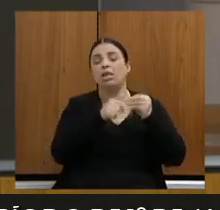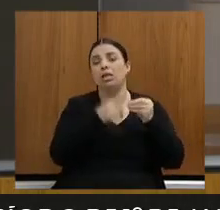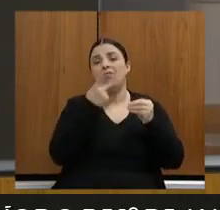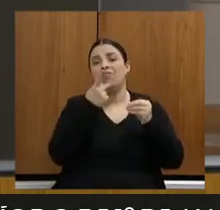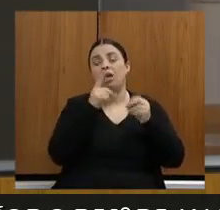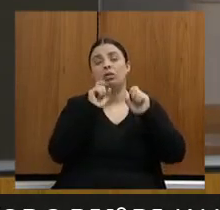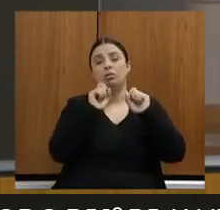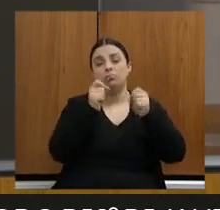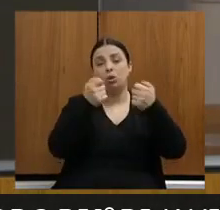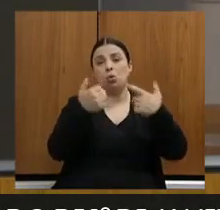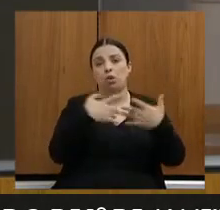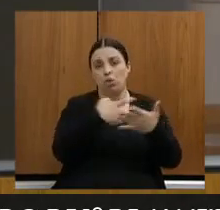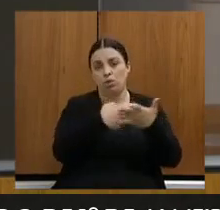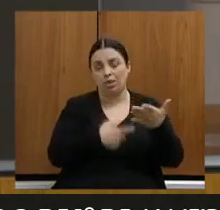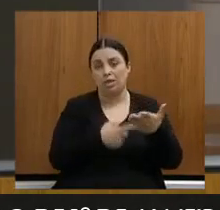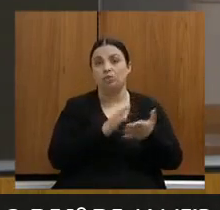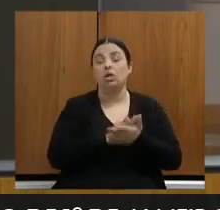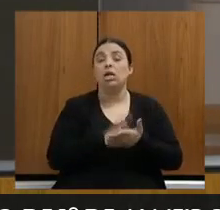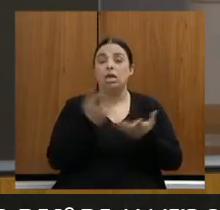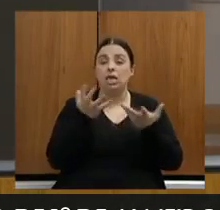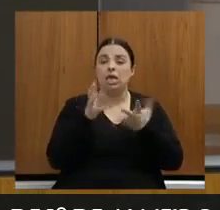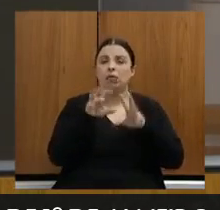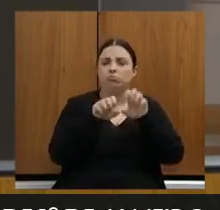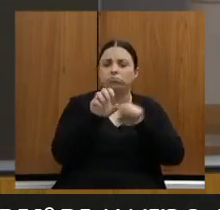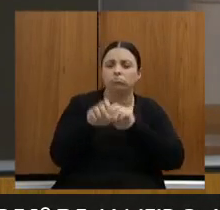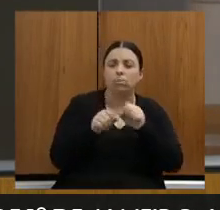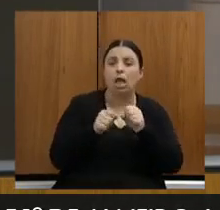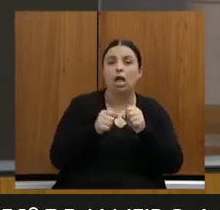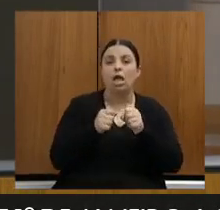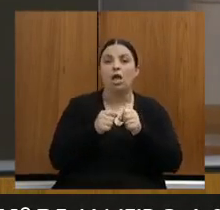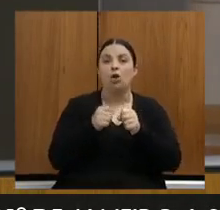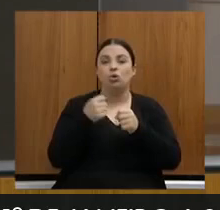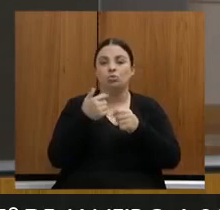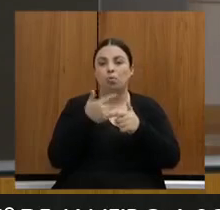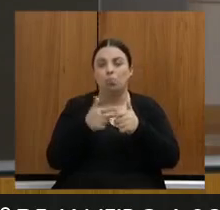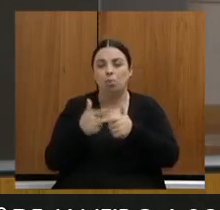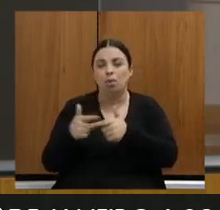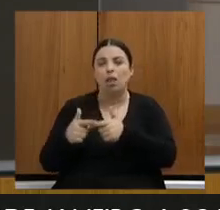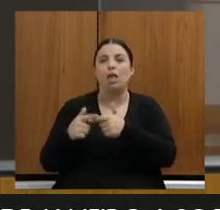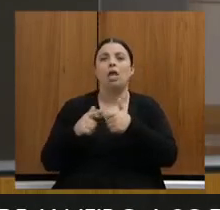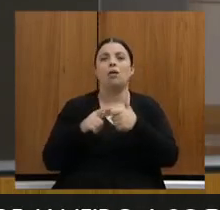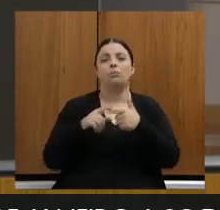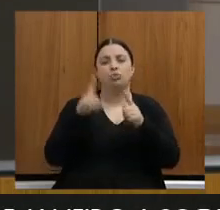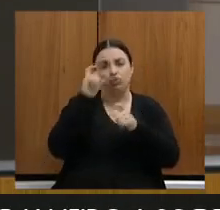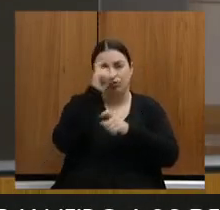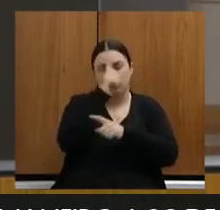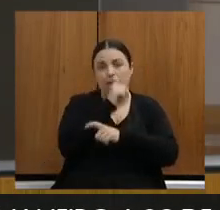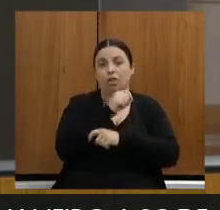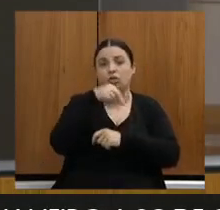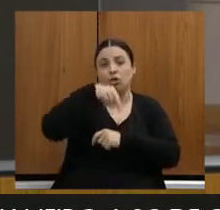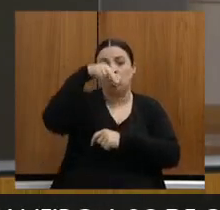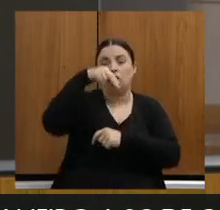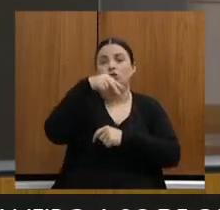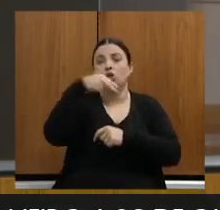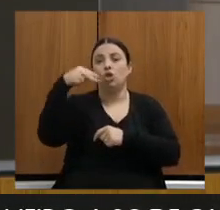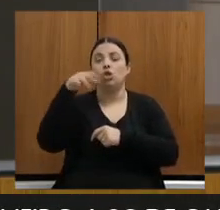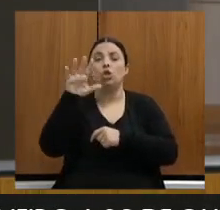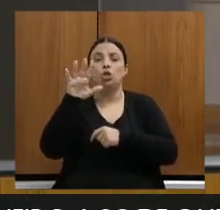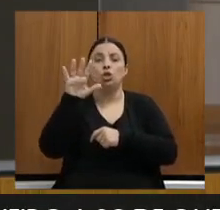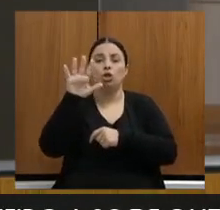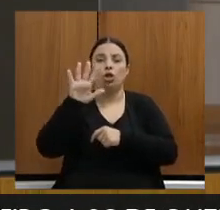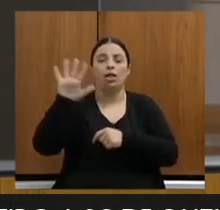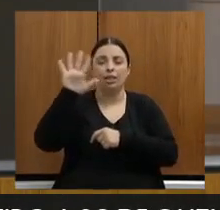é buscando tratar as causas primordiais da disparidade realidade socioeconômica do norte nordeste crente o restante do Estado